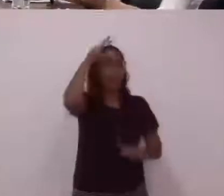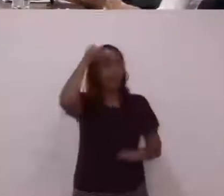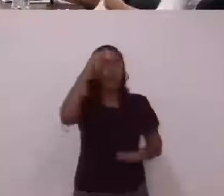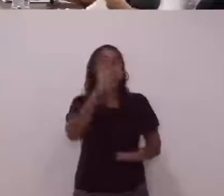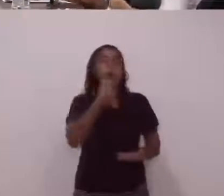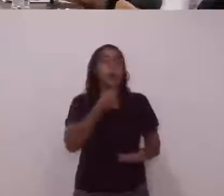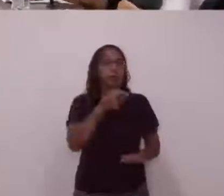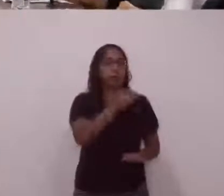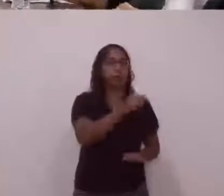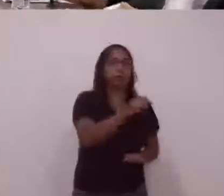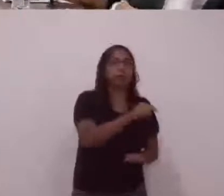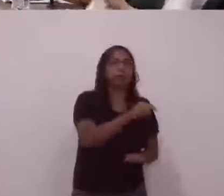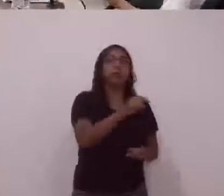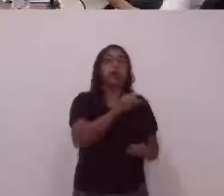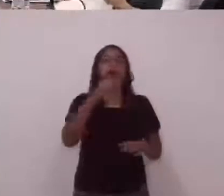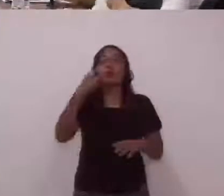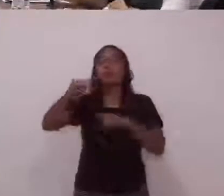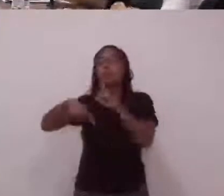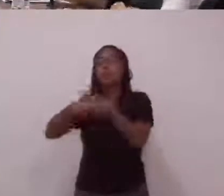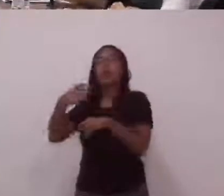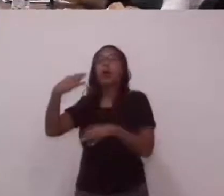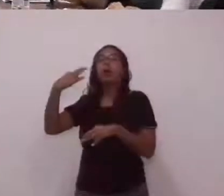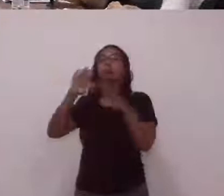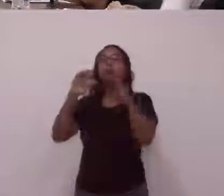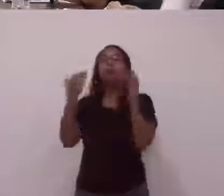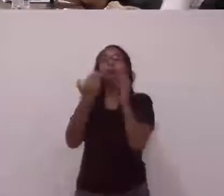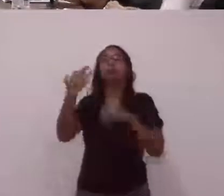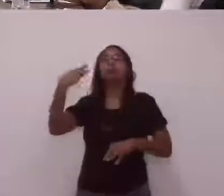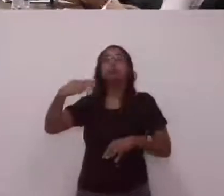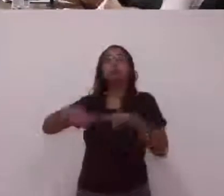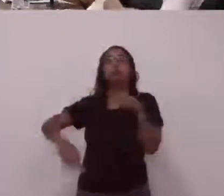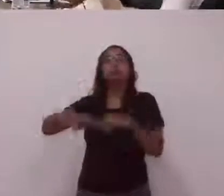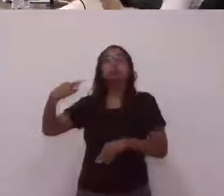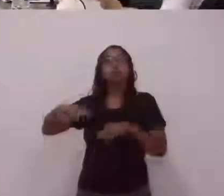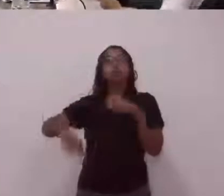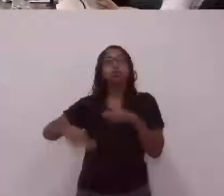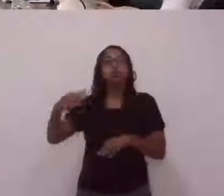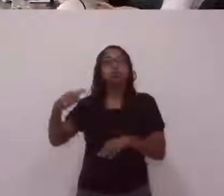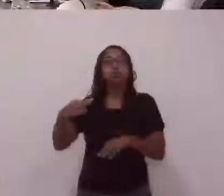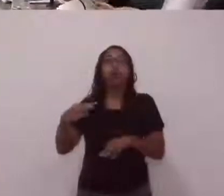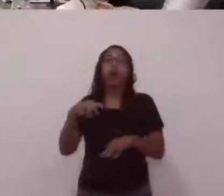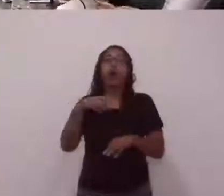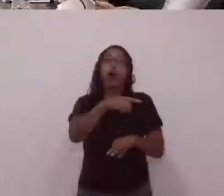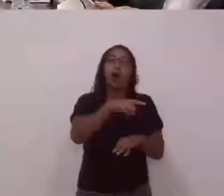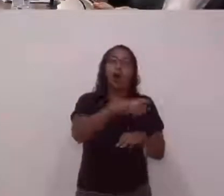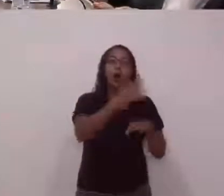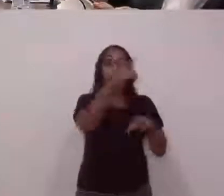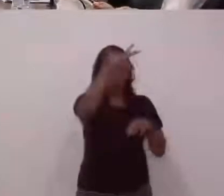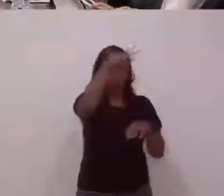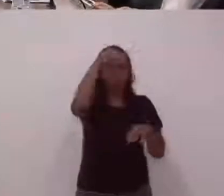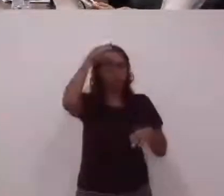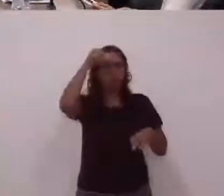sujeitas ao julgamento pela Câmara de Vereadores e sancionadas com cassação do mandato.